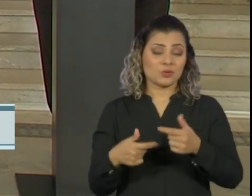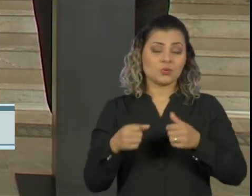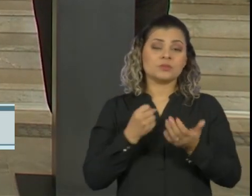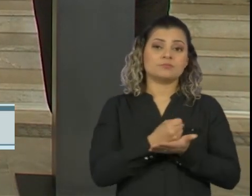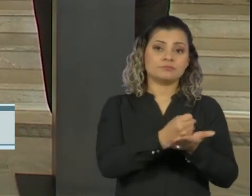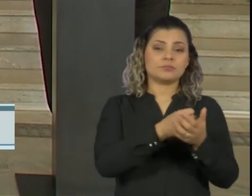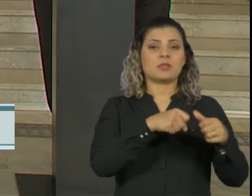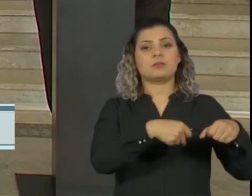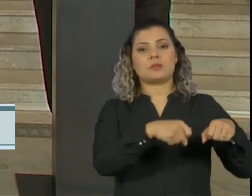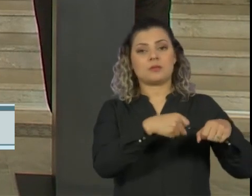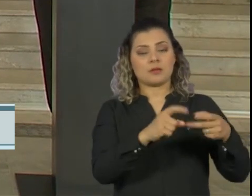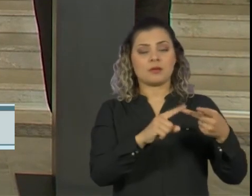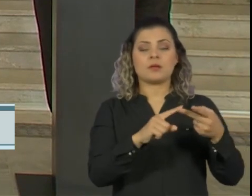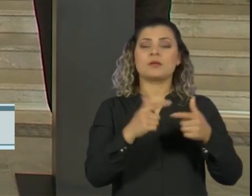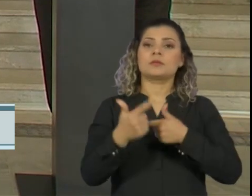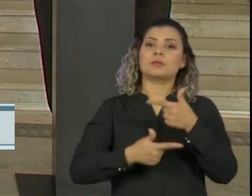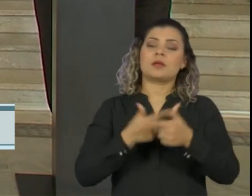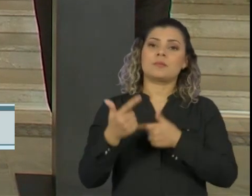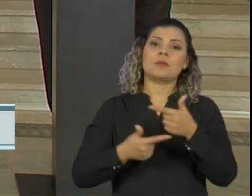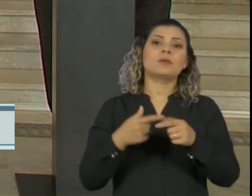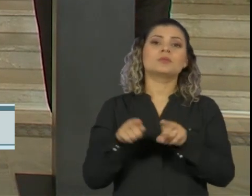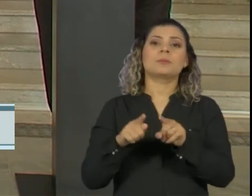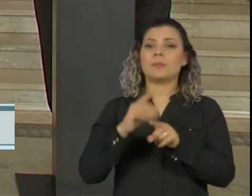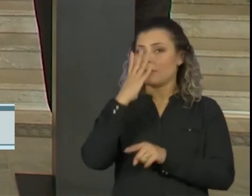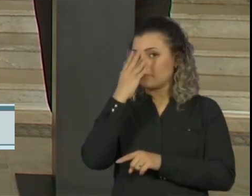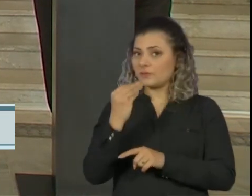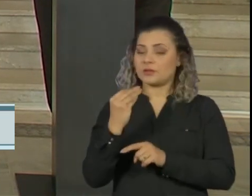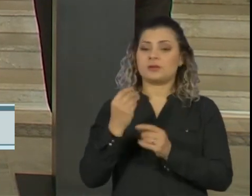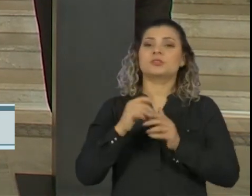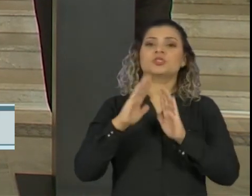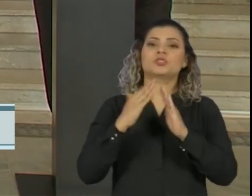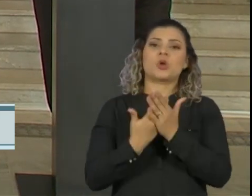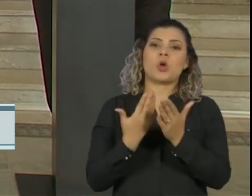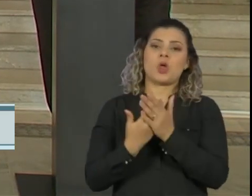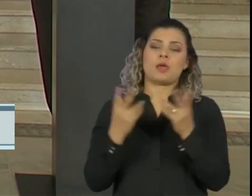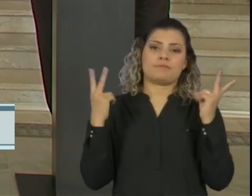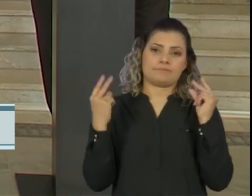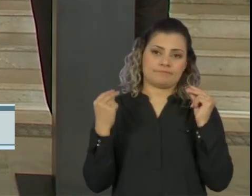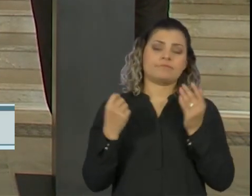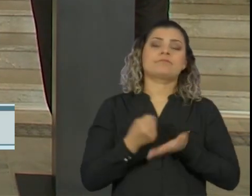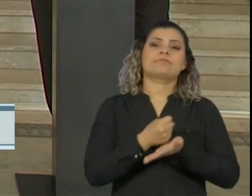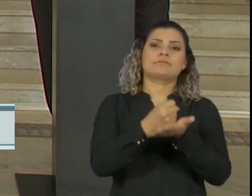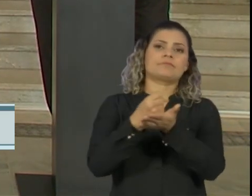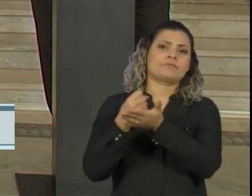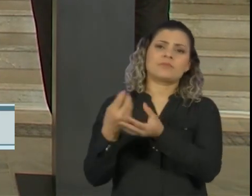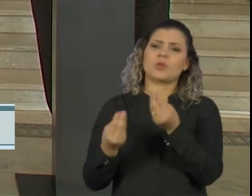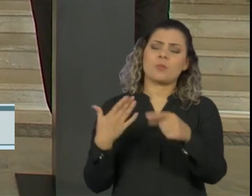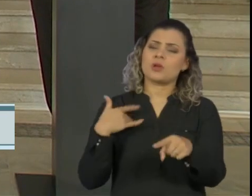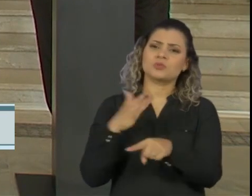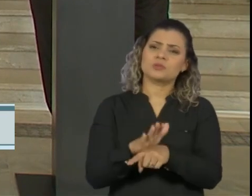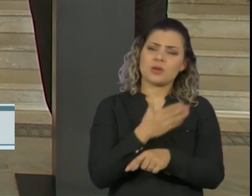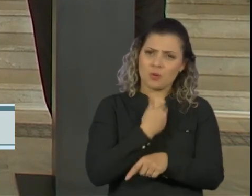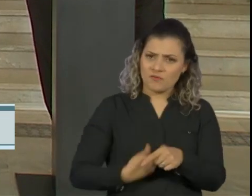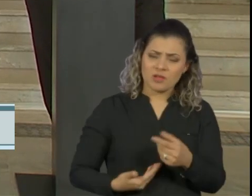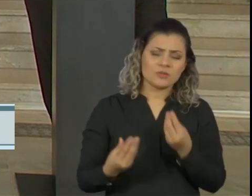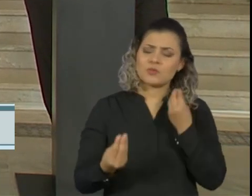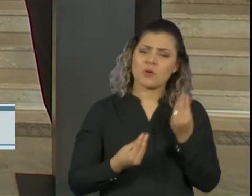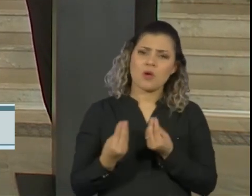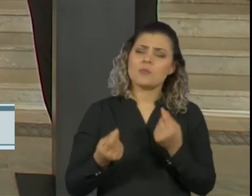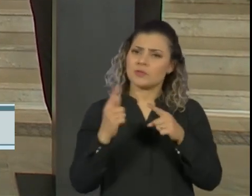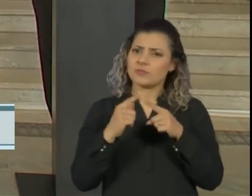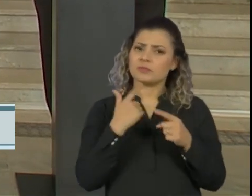de transporte escolar. Eu queria saber se o governo já ouviu esses trabalhadores e se pretende ajudá-los de alguma maneira, atendendo alguma